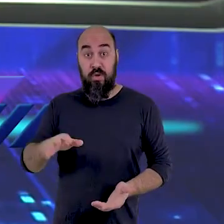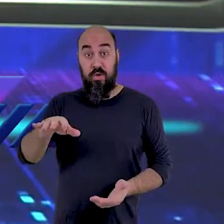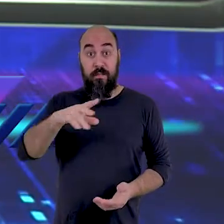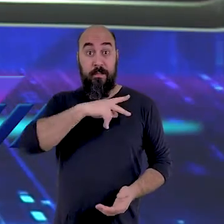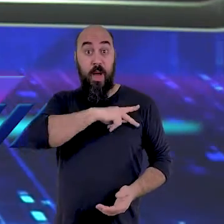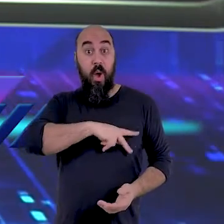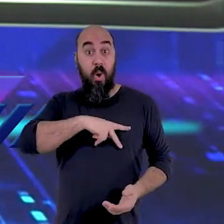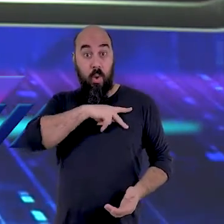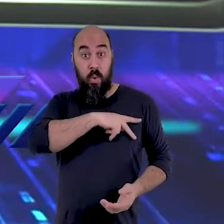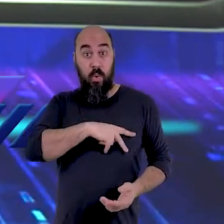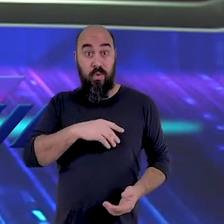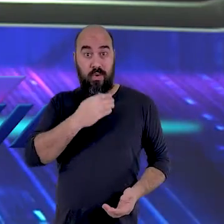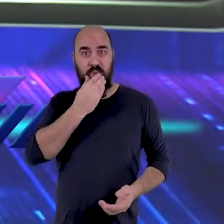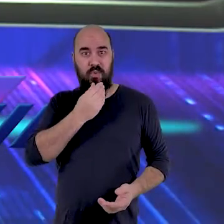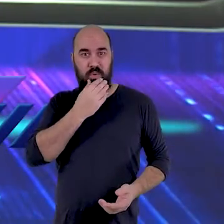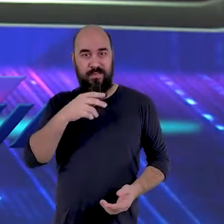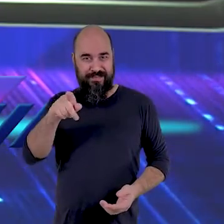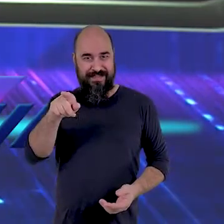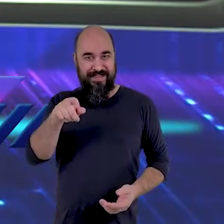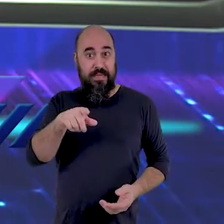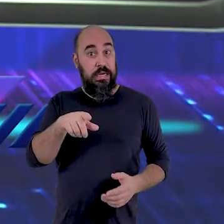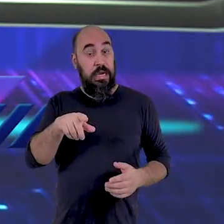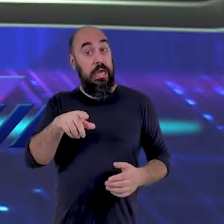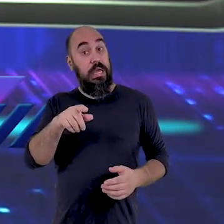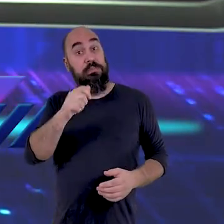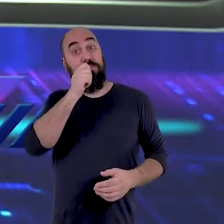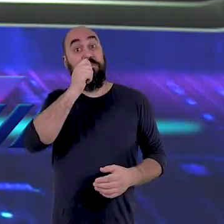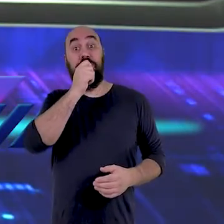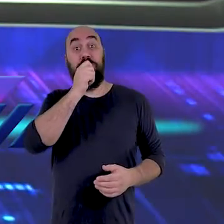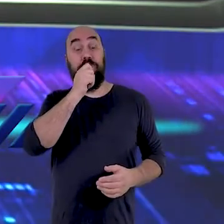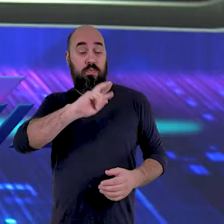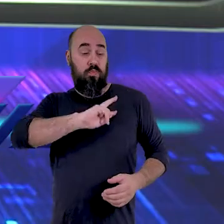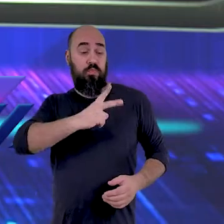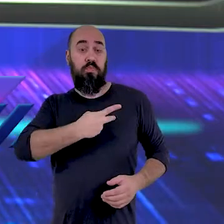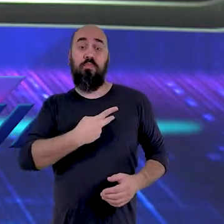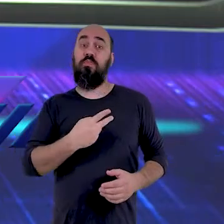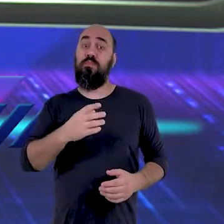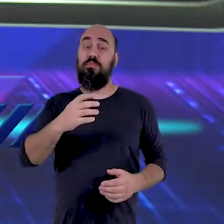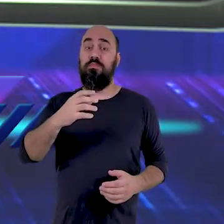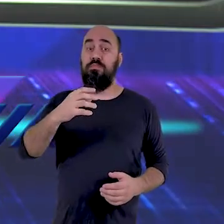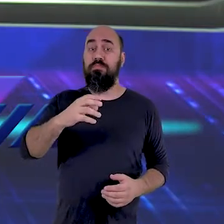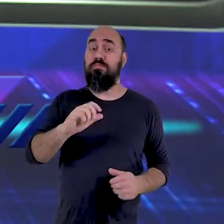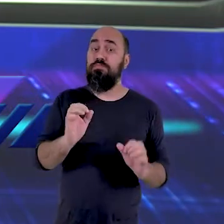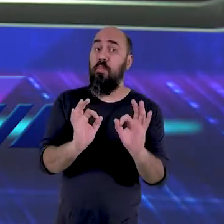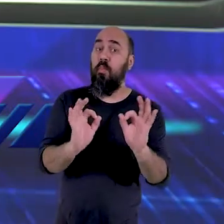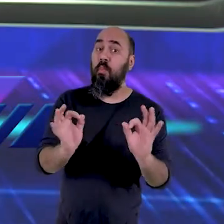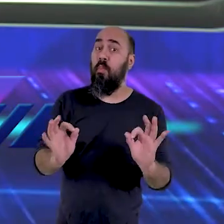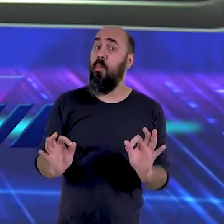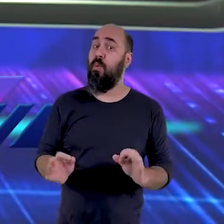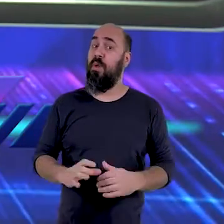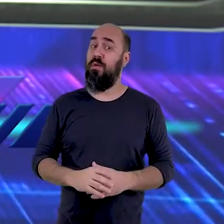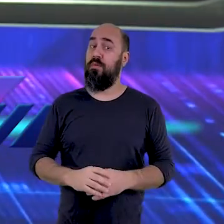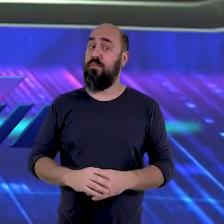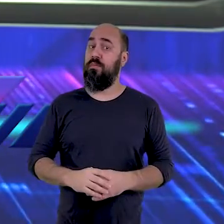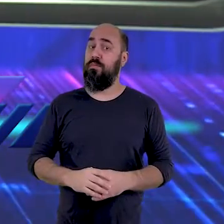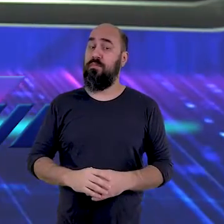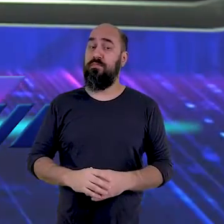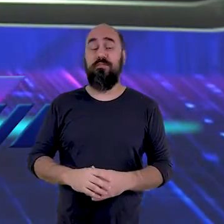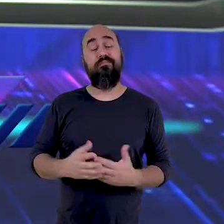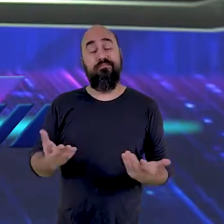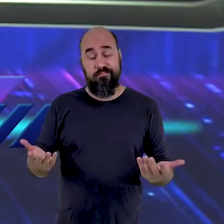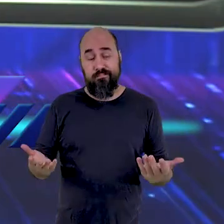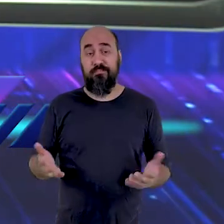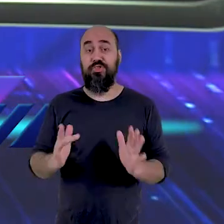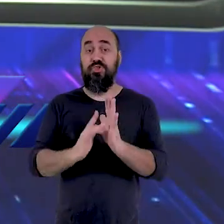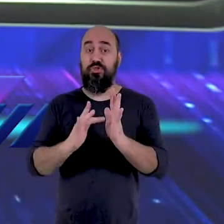o apóstolo Paulo, que escreveu 14 dos livros do Novo Testamento, não tinha nem se convertido. Então Jesus